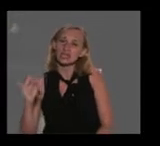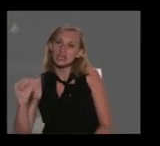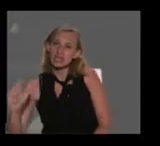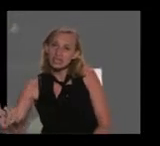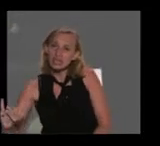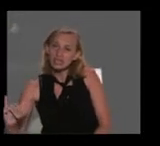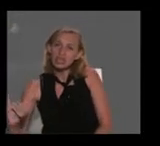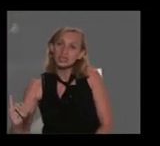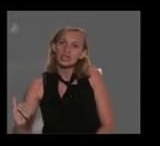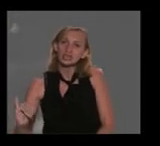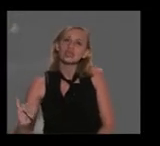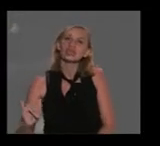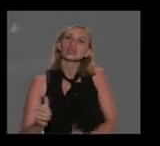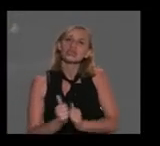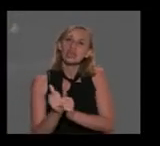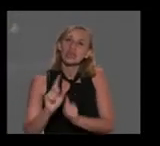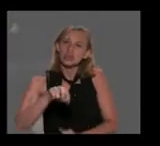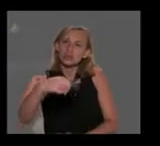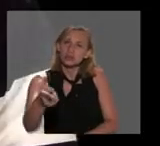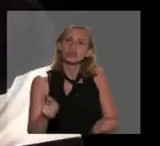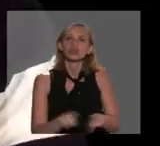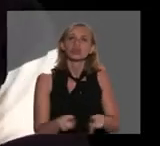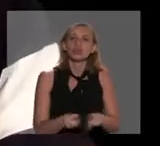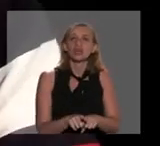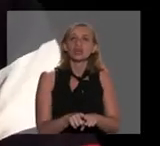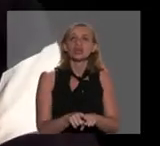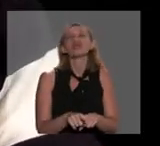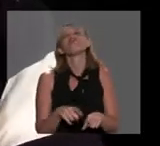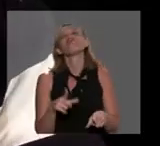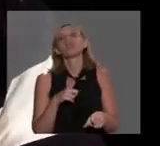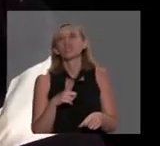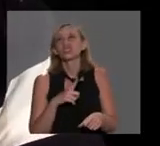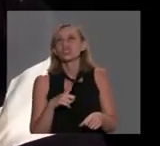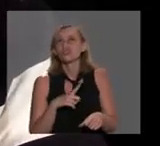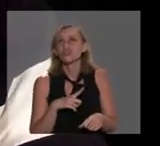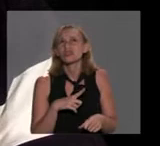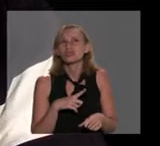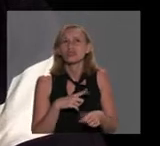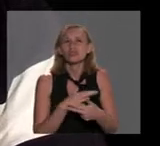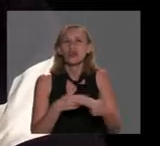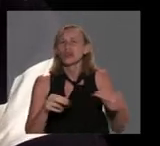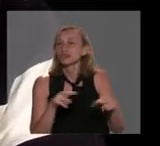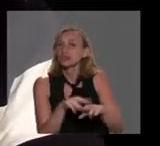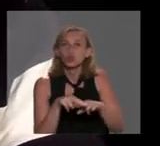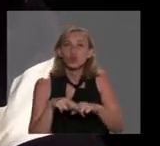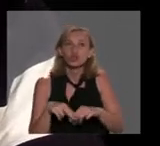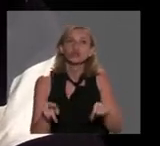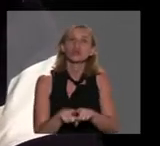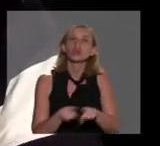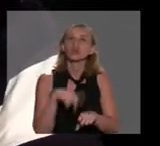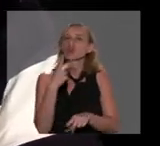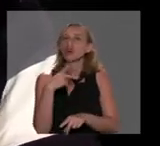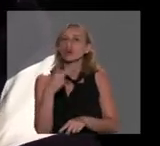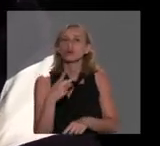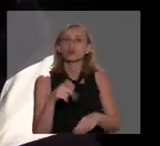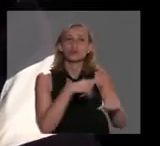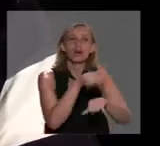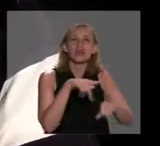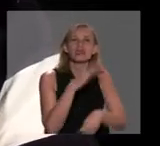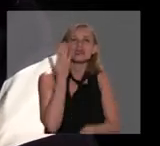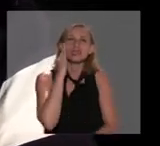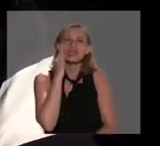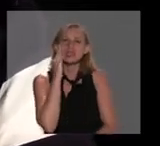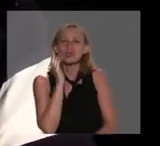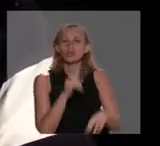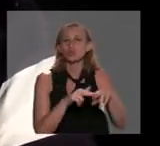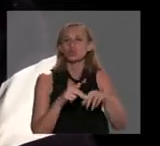vai seguir as outras meninas do Papo de Preto. Geralmente vai seguindo. Mas existem várias problemáticas quando a gente fala